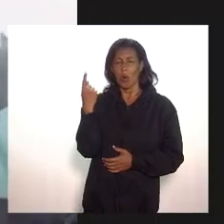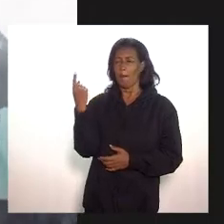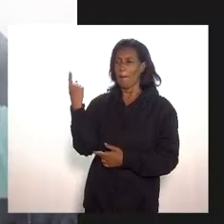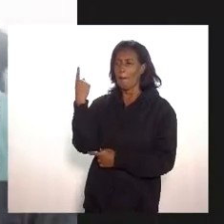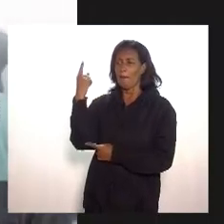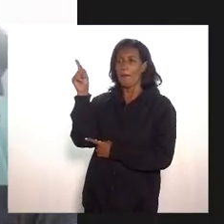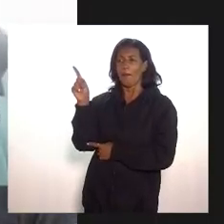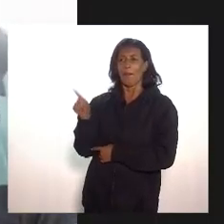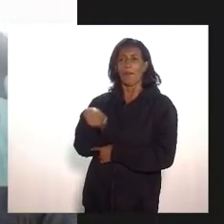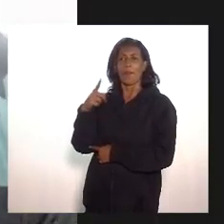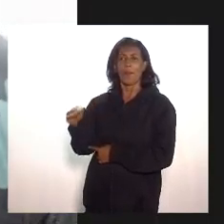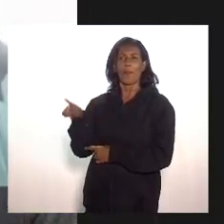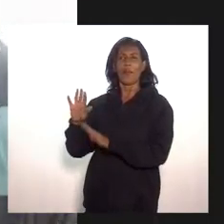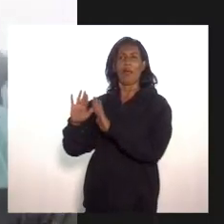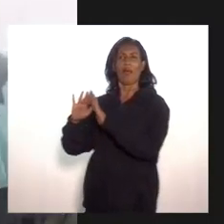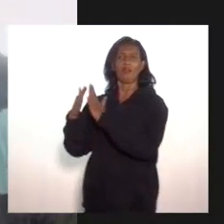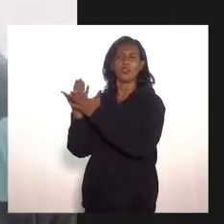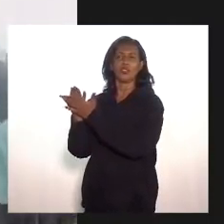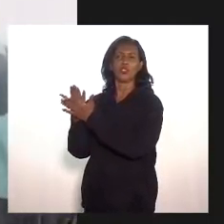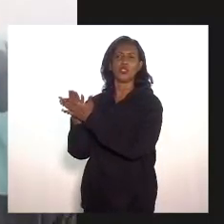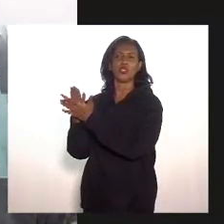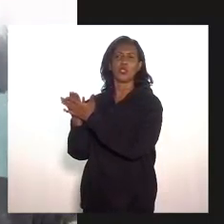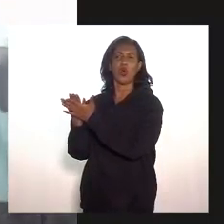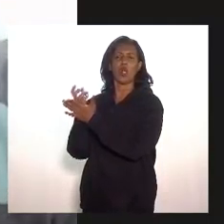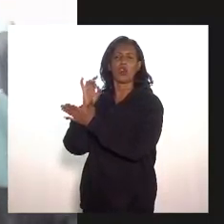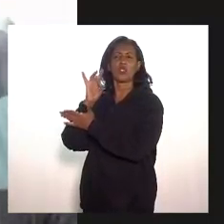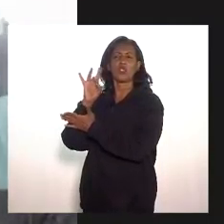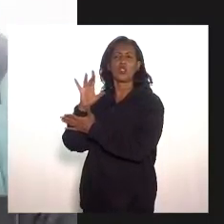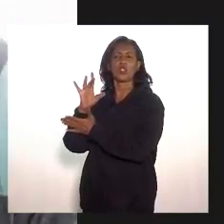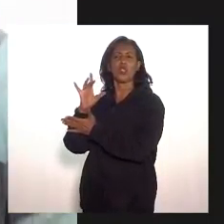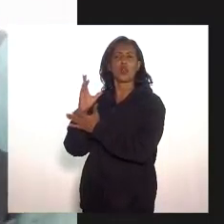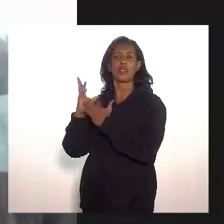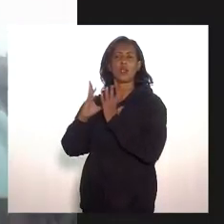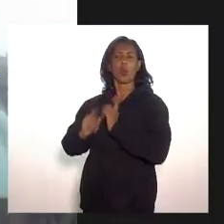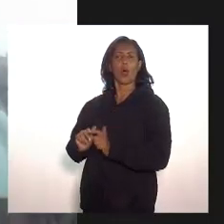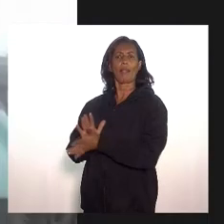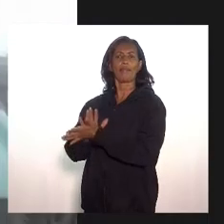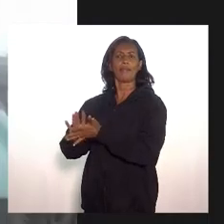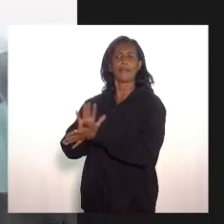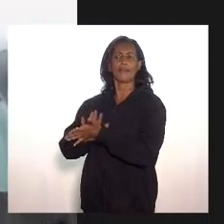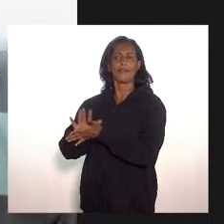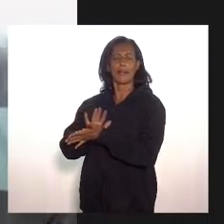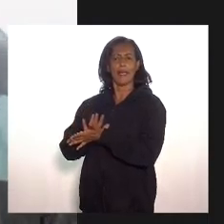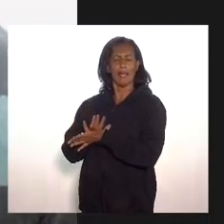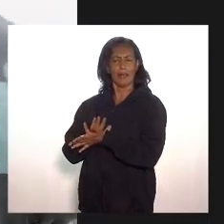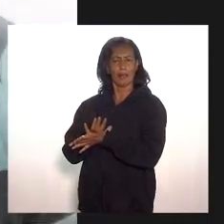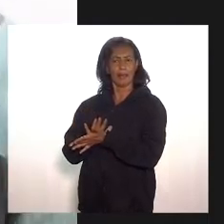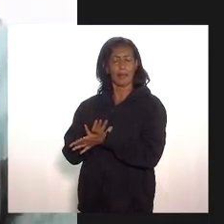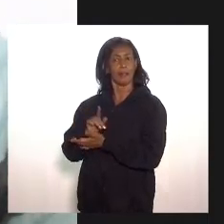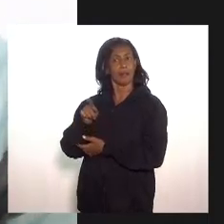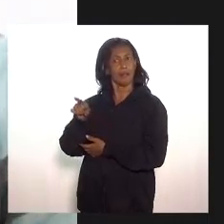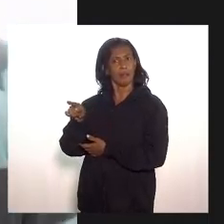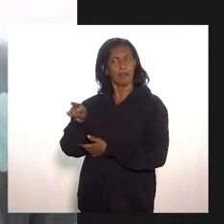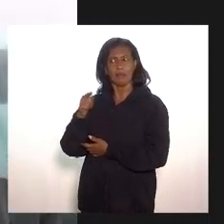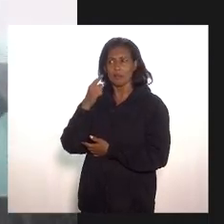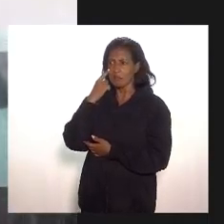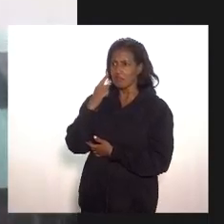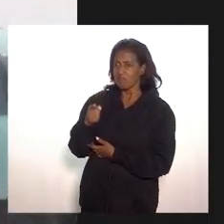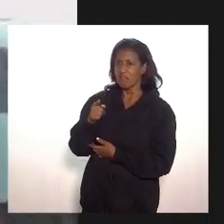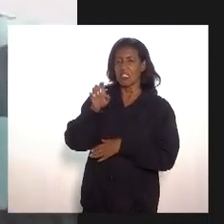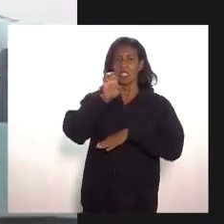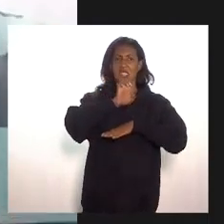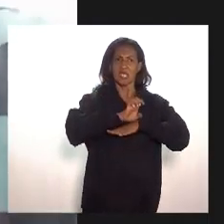município comprove que as escolas estão violando as medidas sanitárias. E é isso que a gente precisa ter como referência. Se o Estado